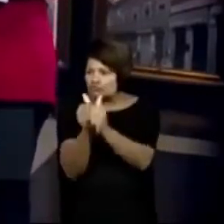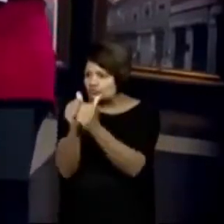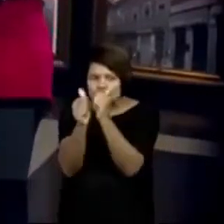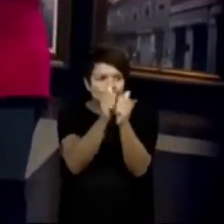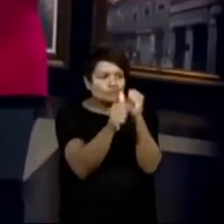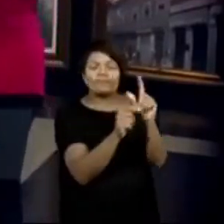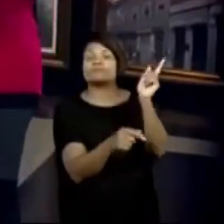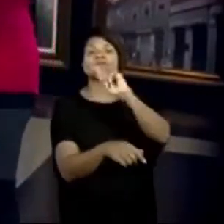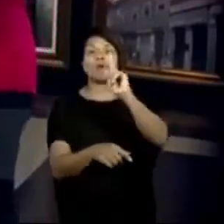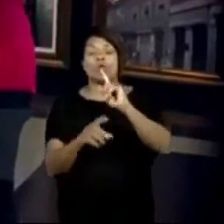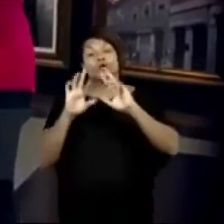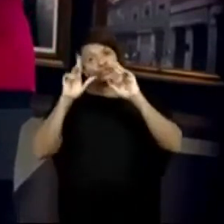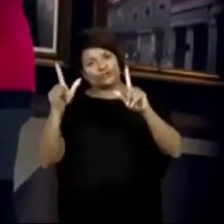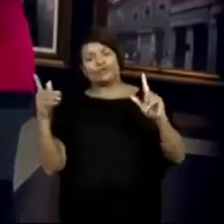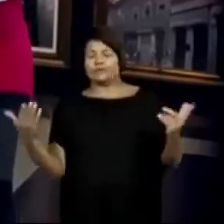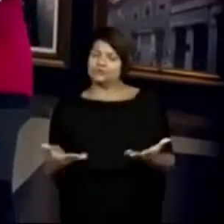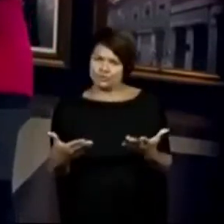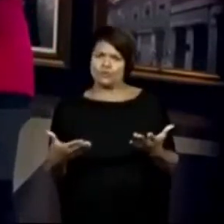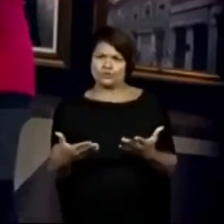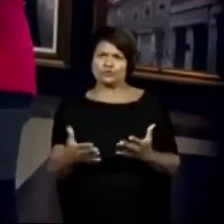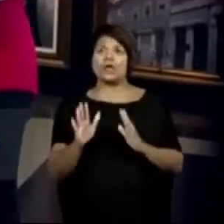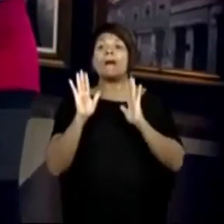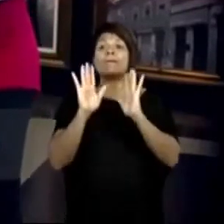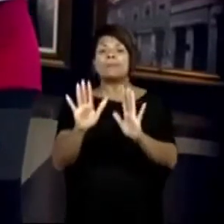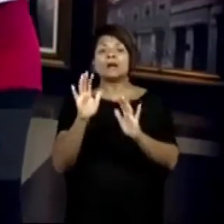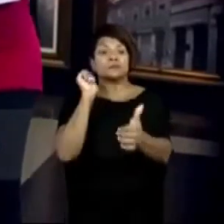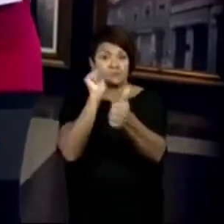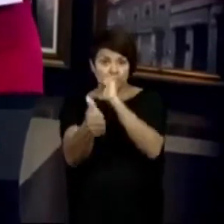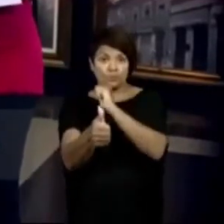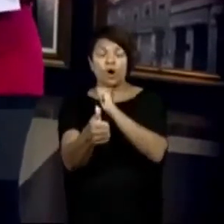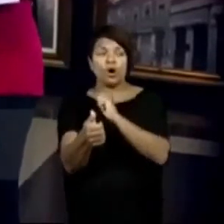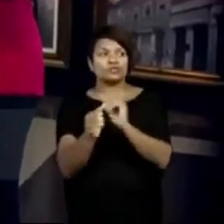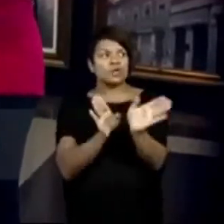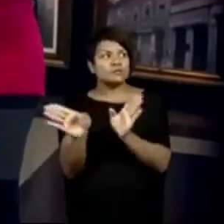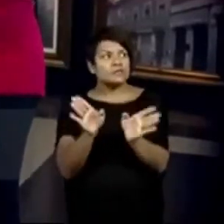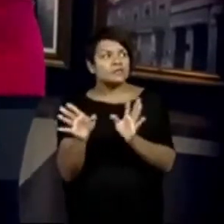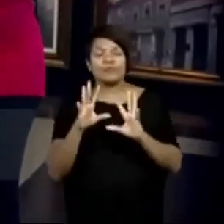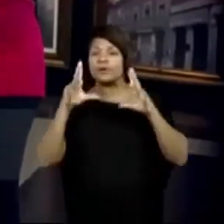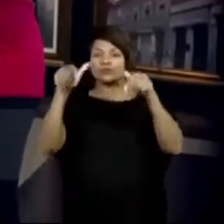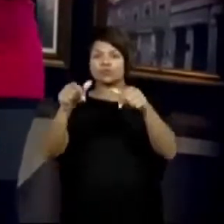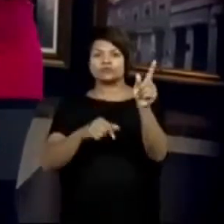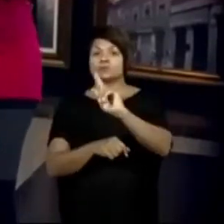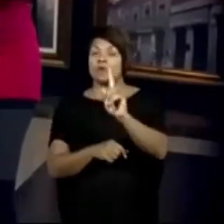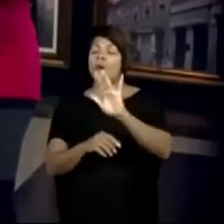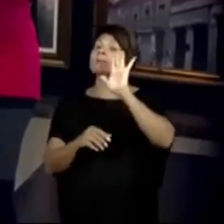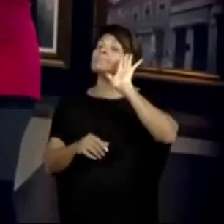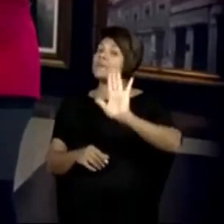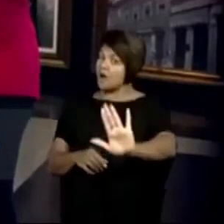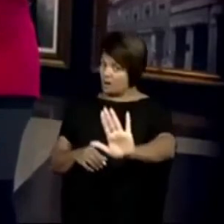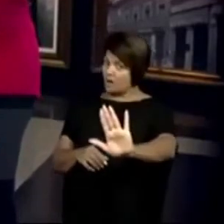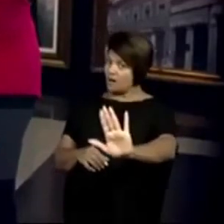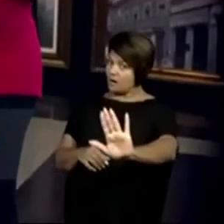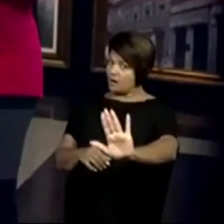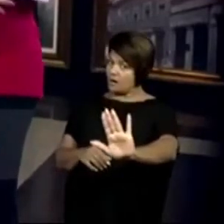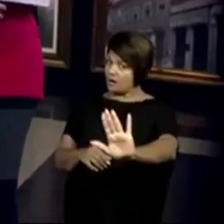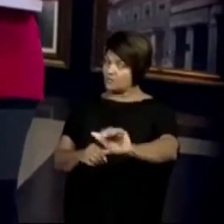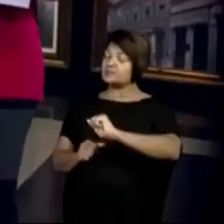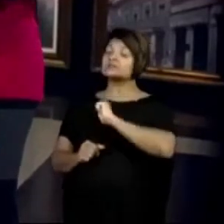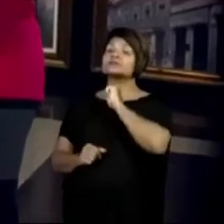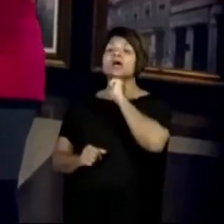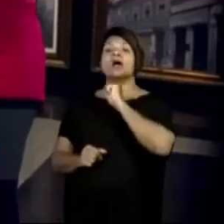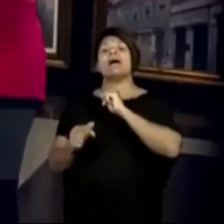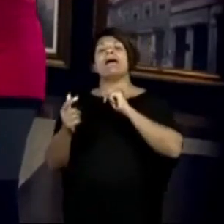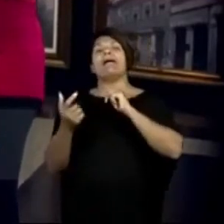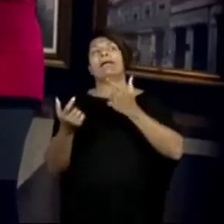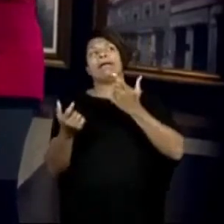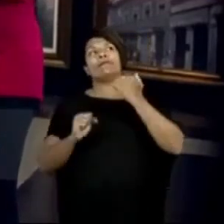Diferente dos dias atuais. Mas ele não era um esporte acessível para todos, entretanto, nas fábricas,